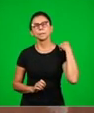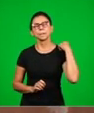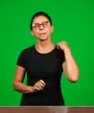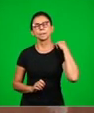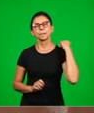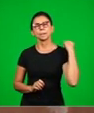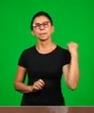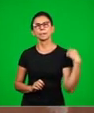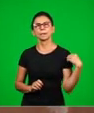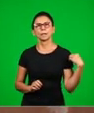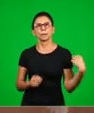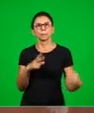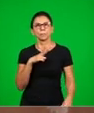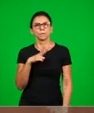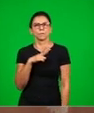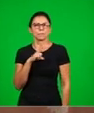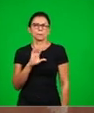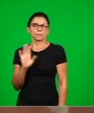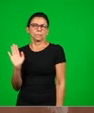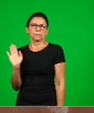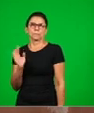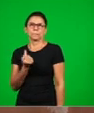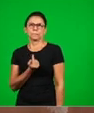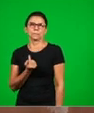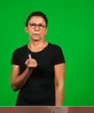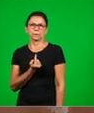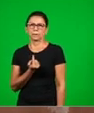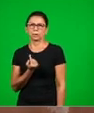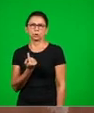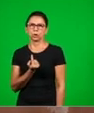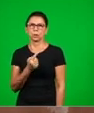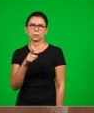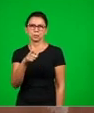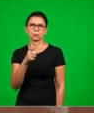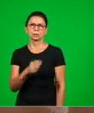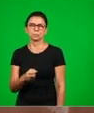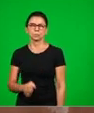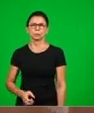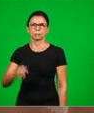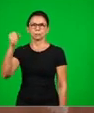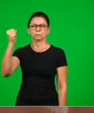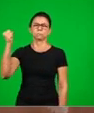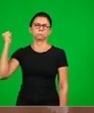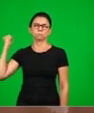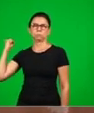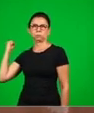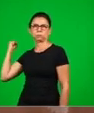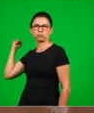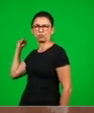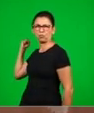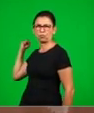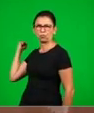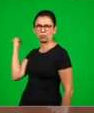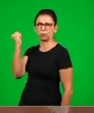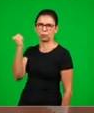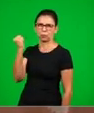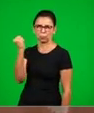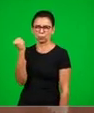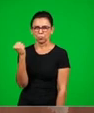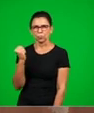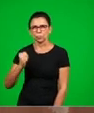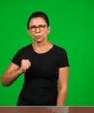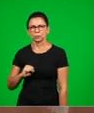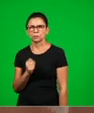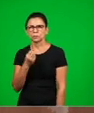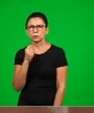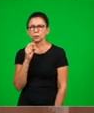utilizada individualmente. Era uma arma individual. Ela podia, se fosse a curta distância,